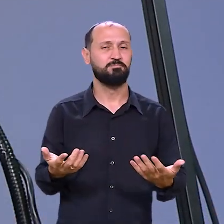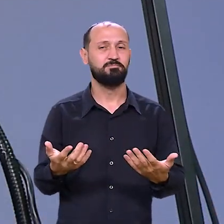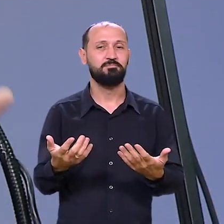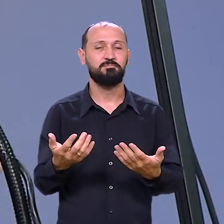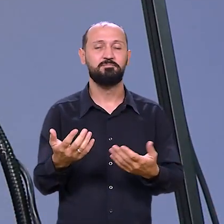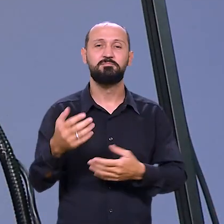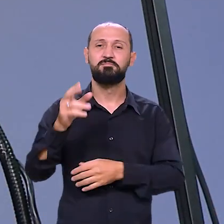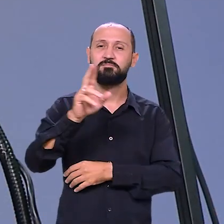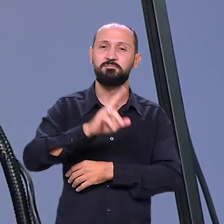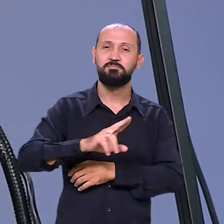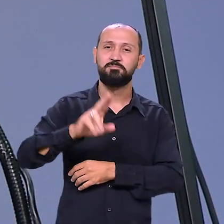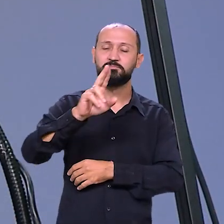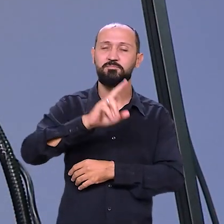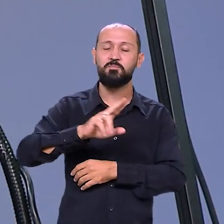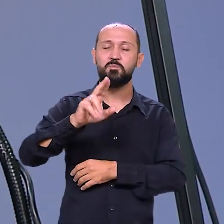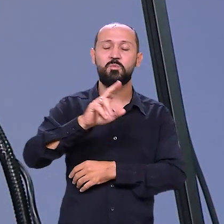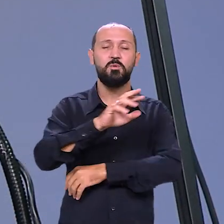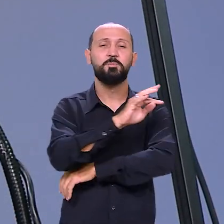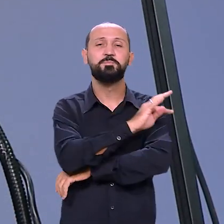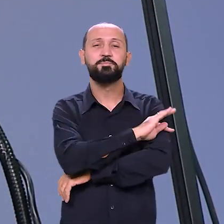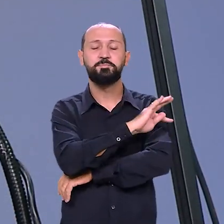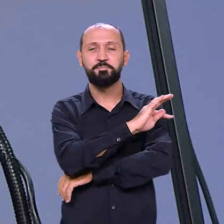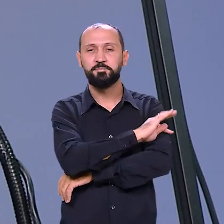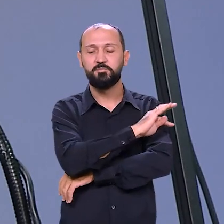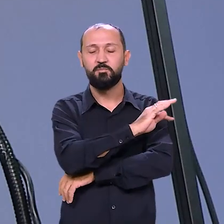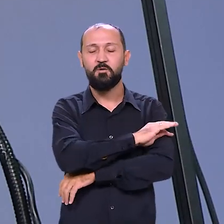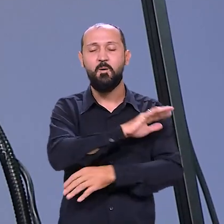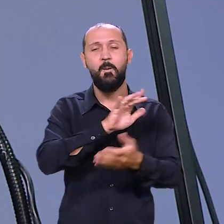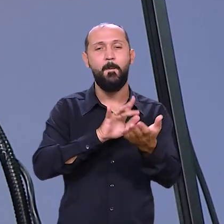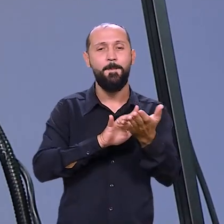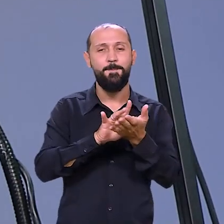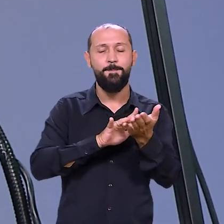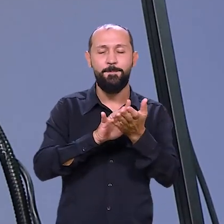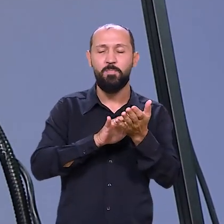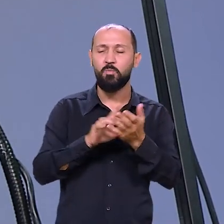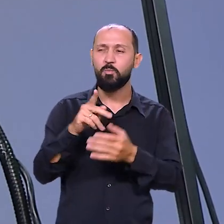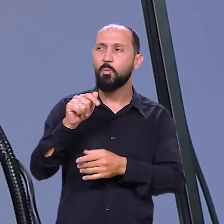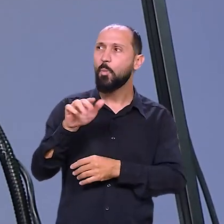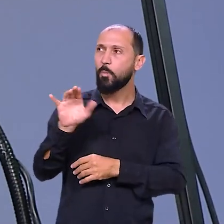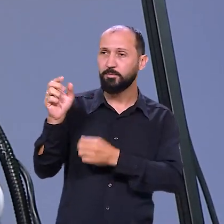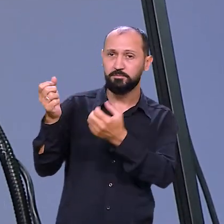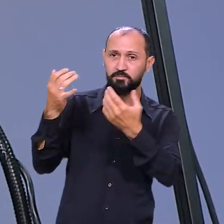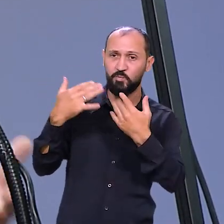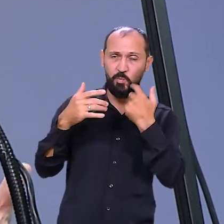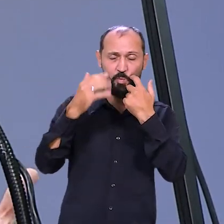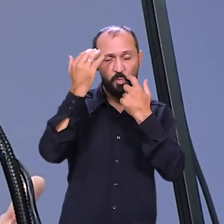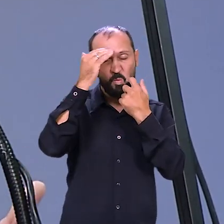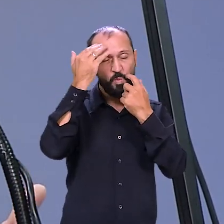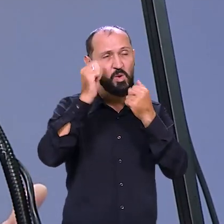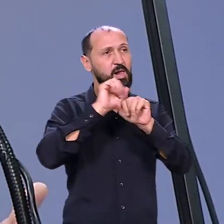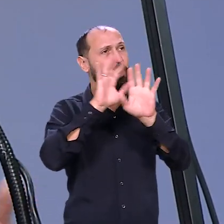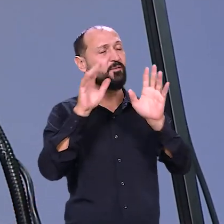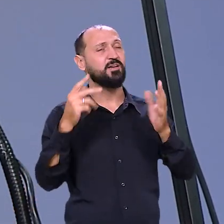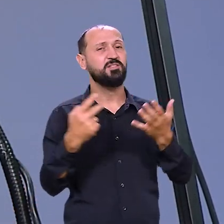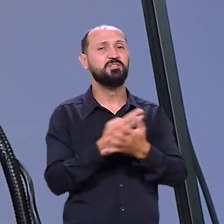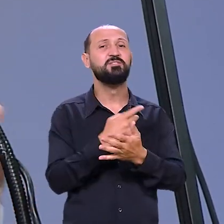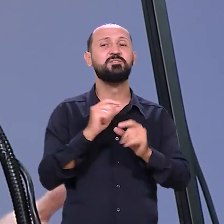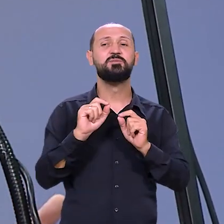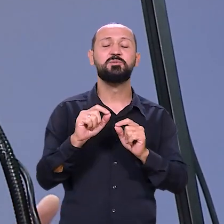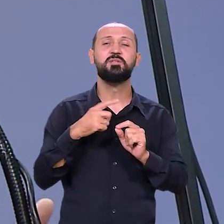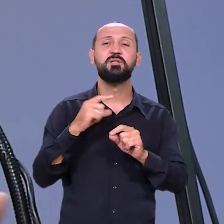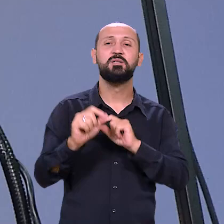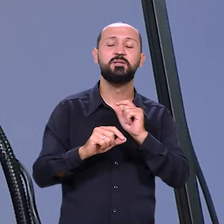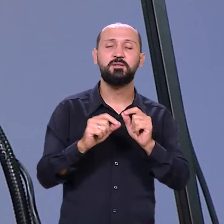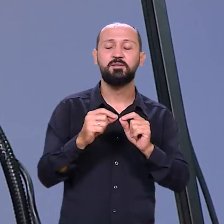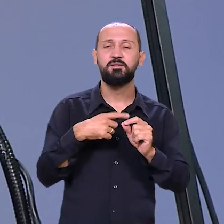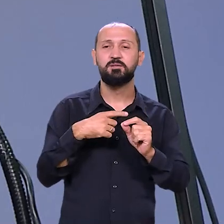Então, usa de uma técnica de burlar, como o Paulo disse, o seu entendimento do que é